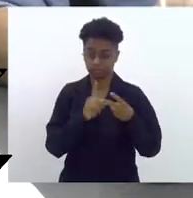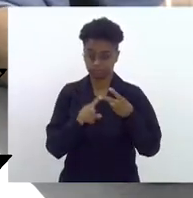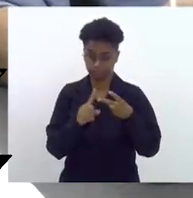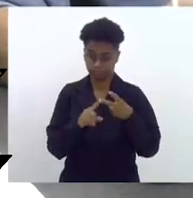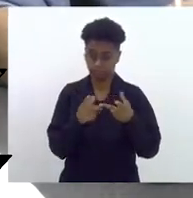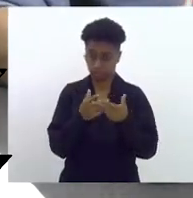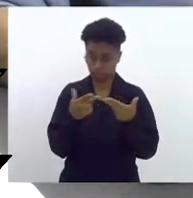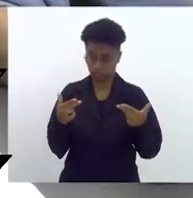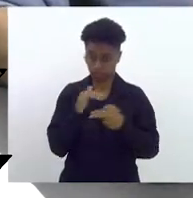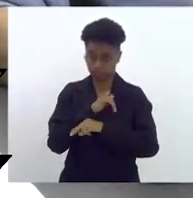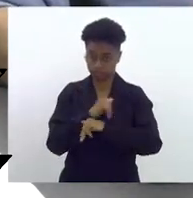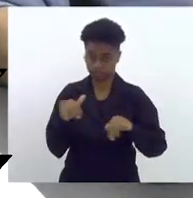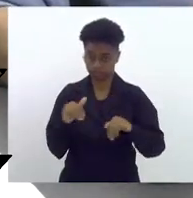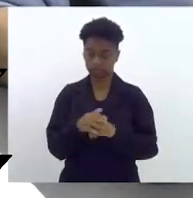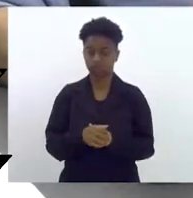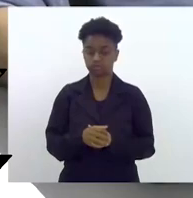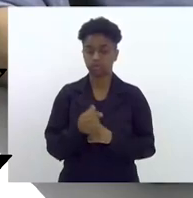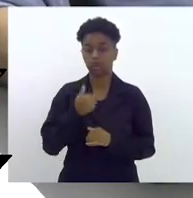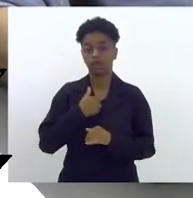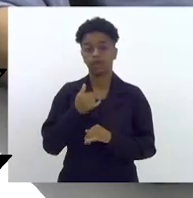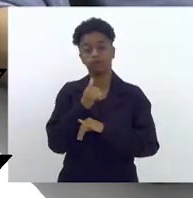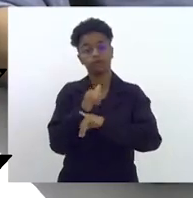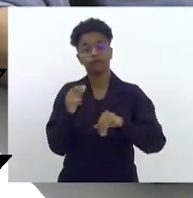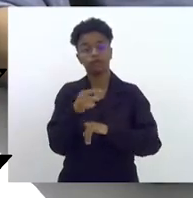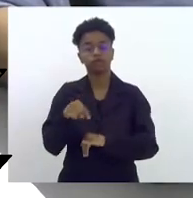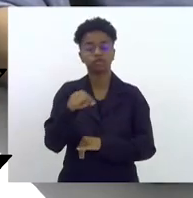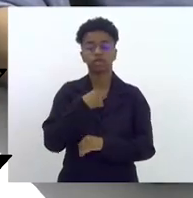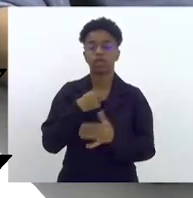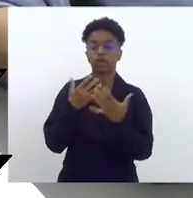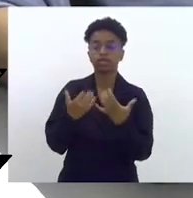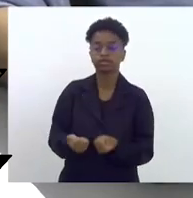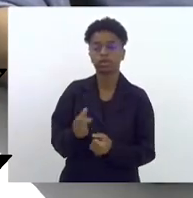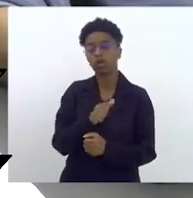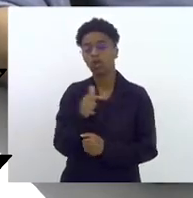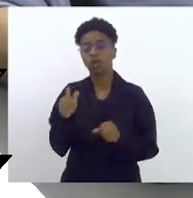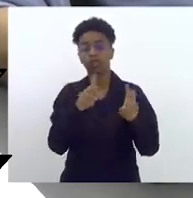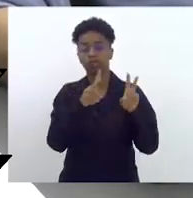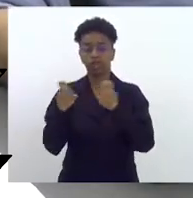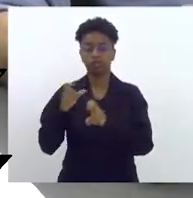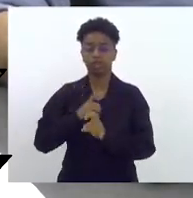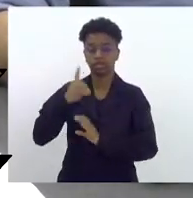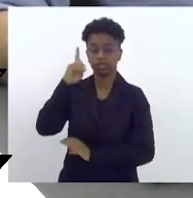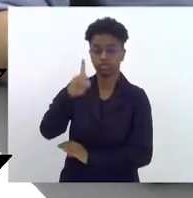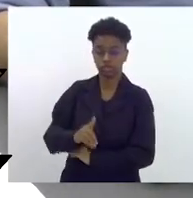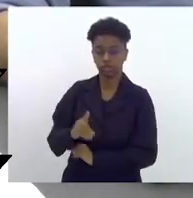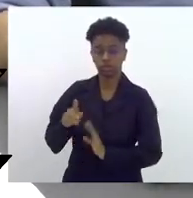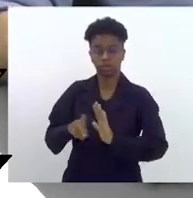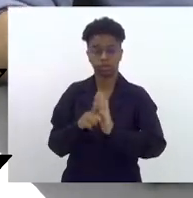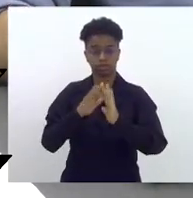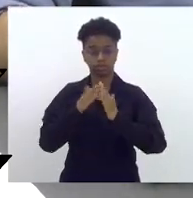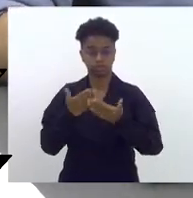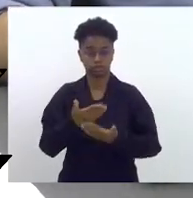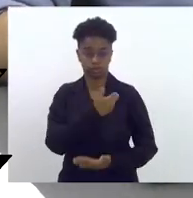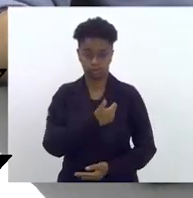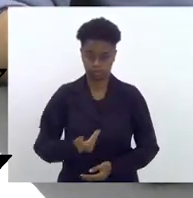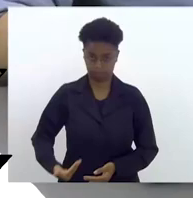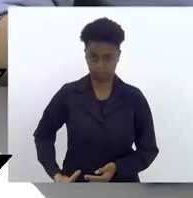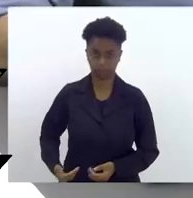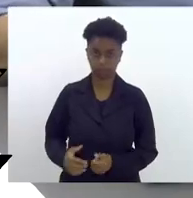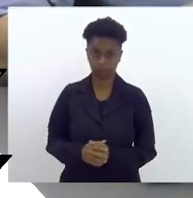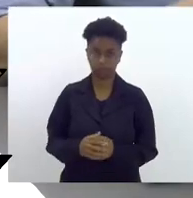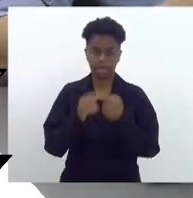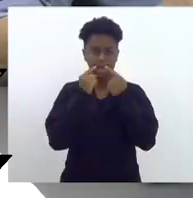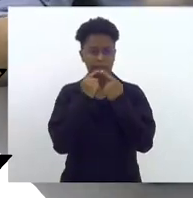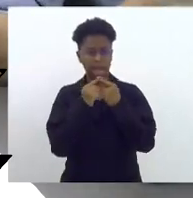eu falei com vossa excelência eu recebi para outro assunto diretores das escolas públicas se